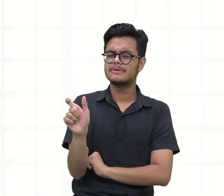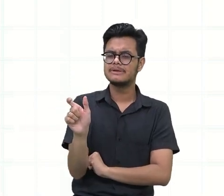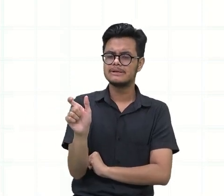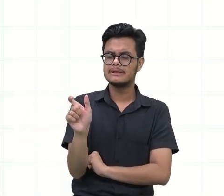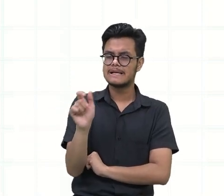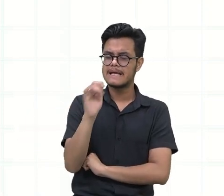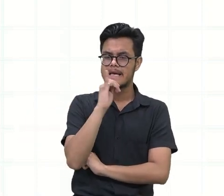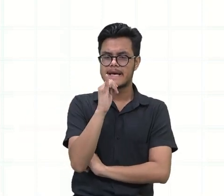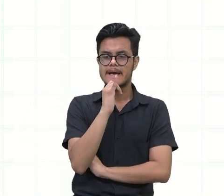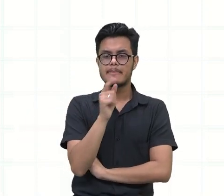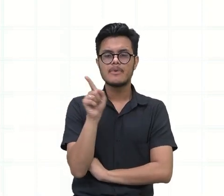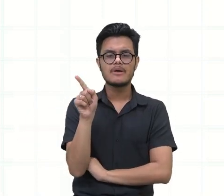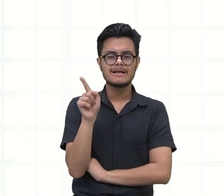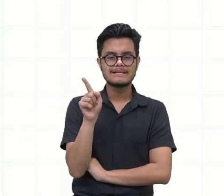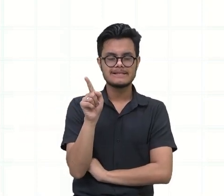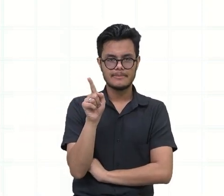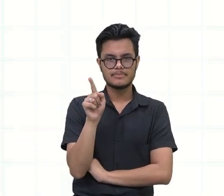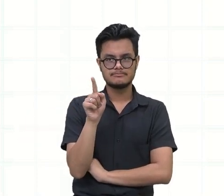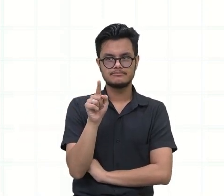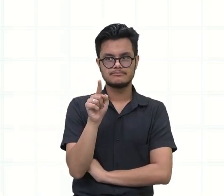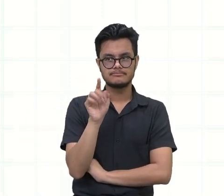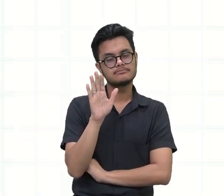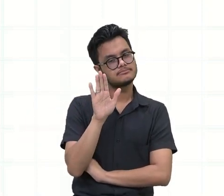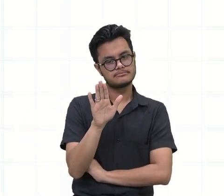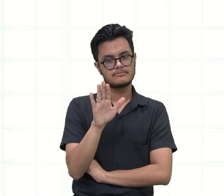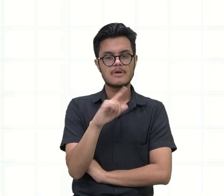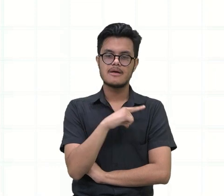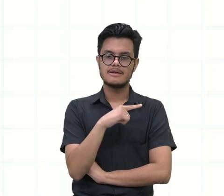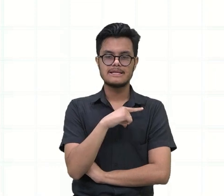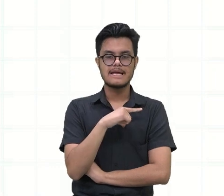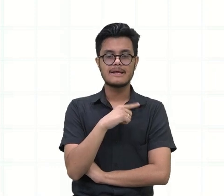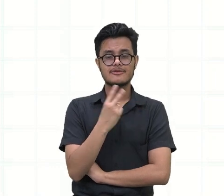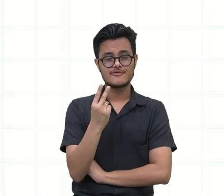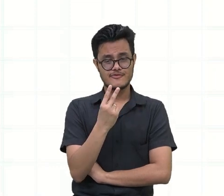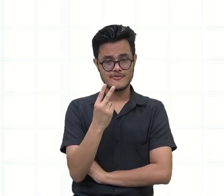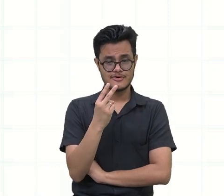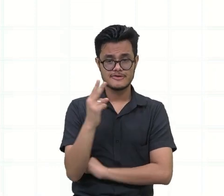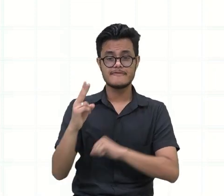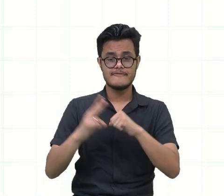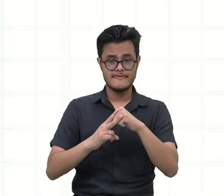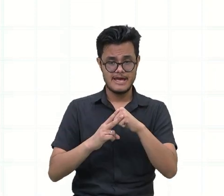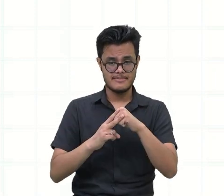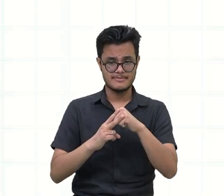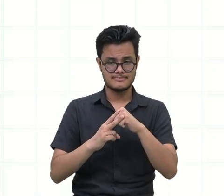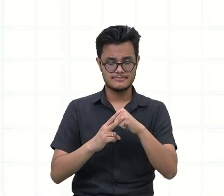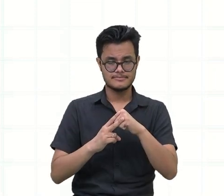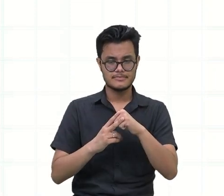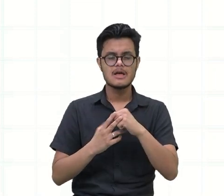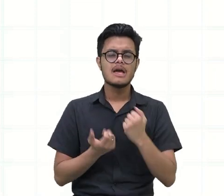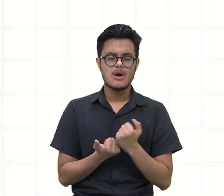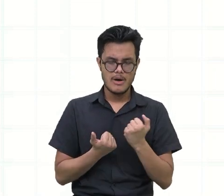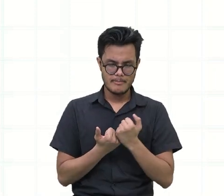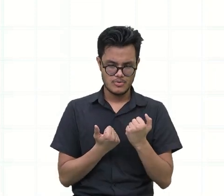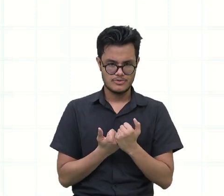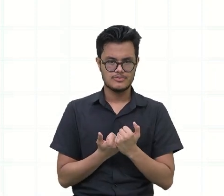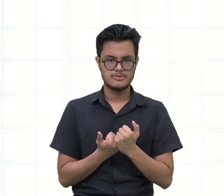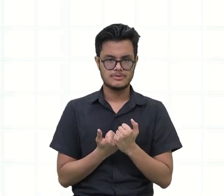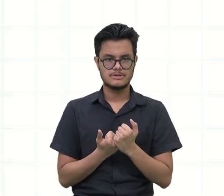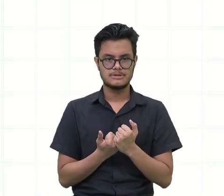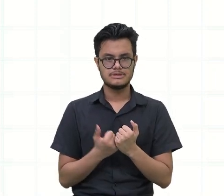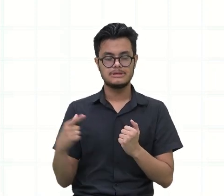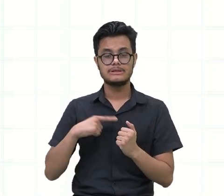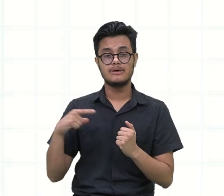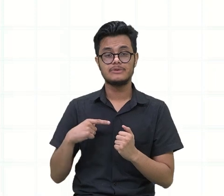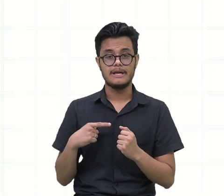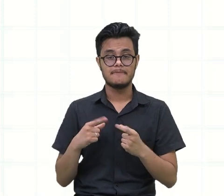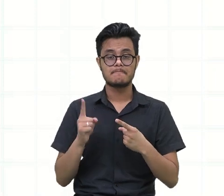a locução verbal, na verdade, né? A gente vai ter a presença de dois verbos, um vai estar apoiando o outro, né? E aí a gente observa o